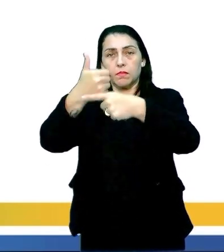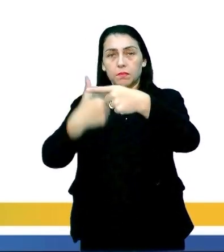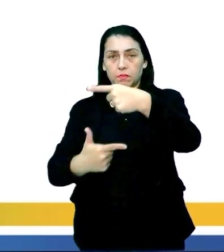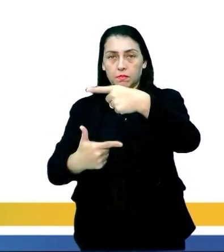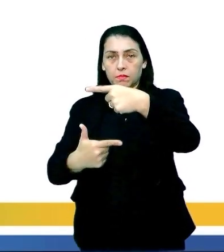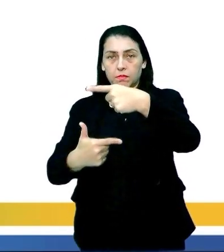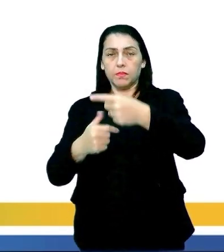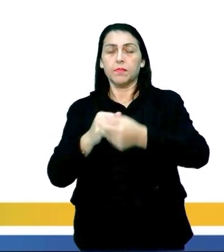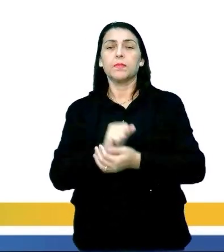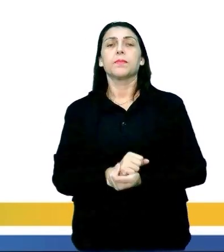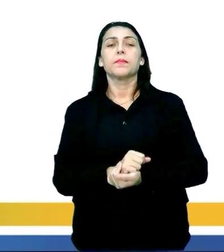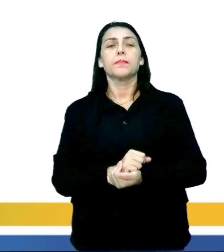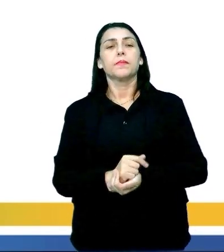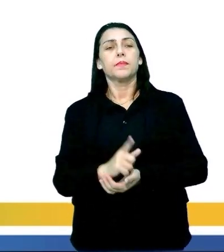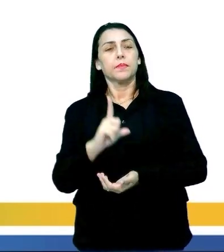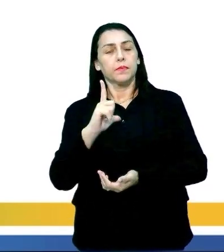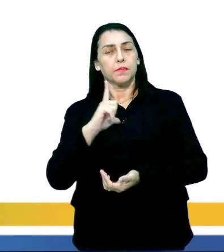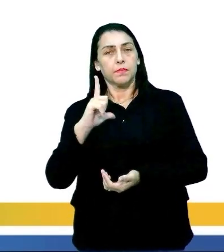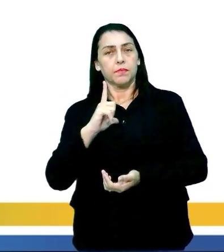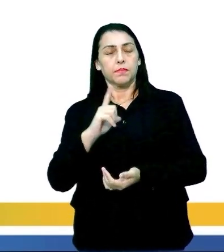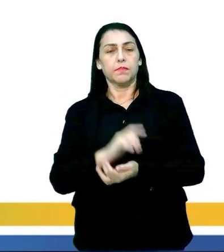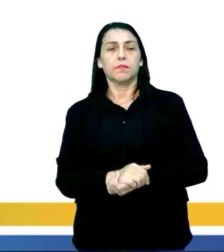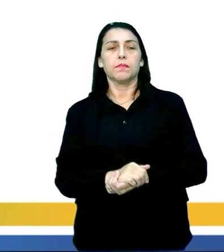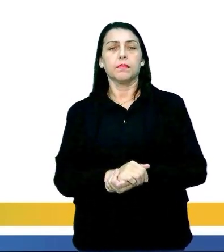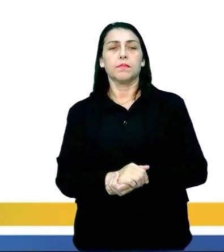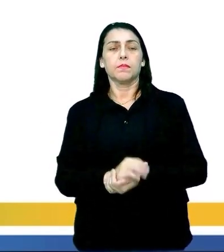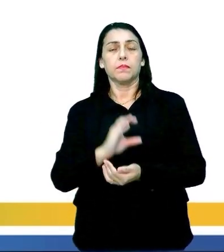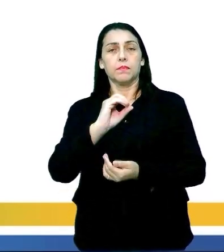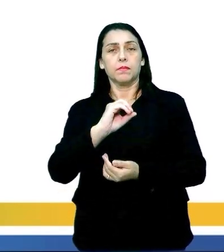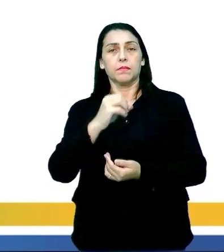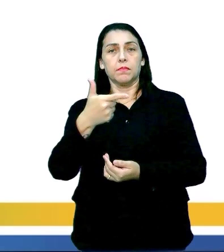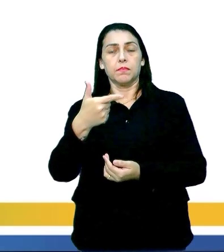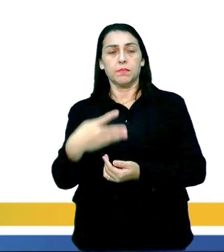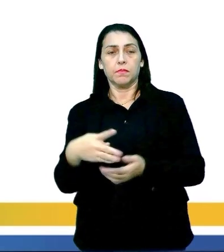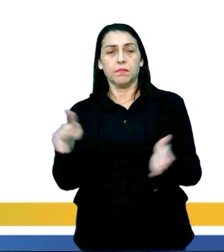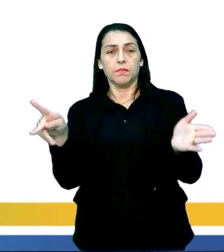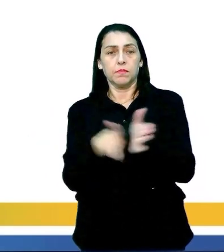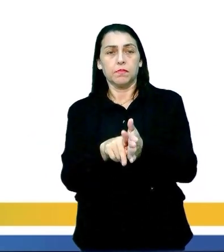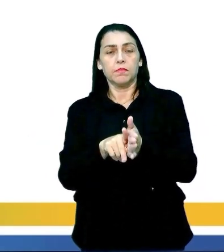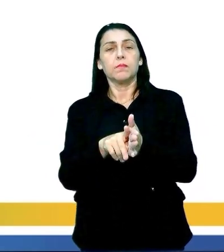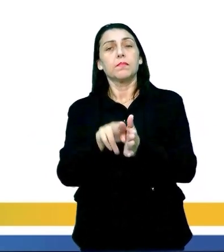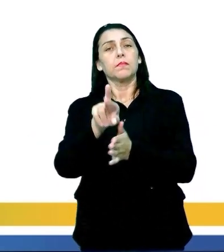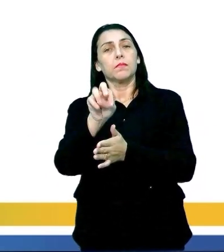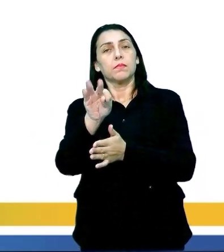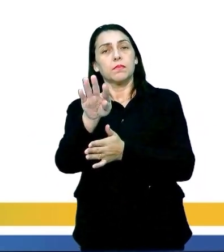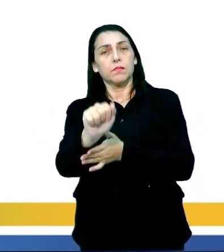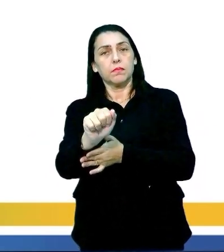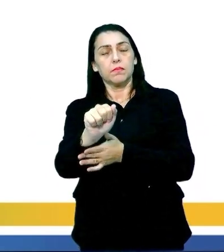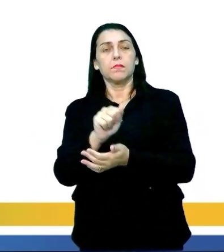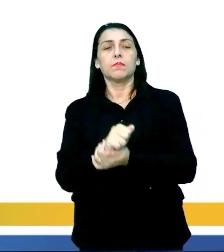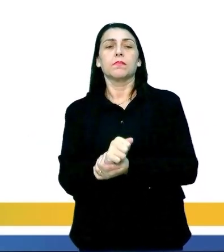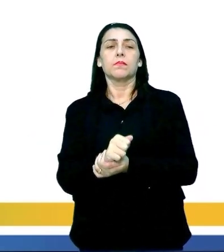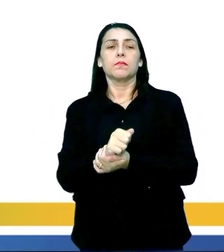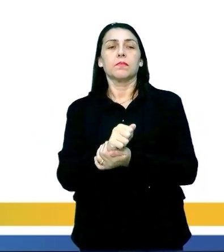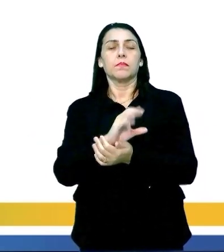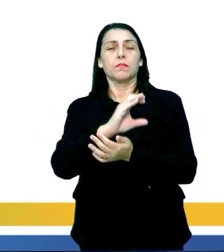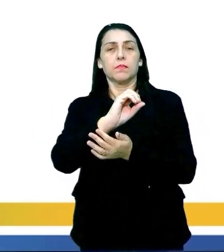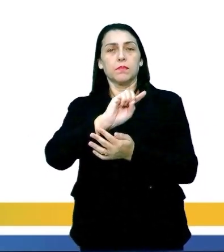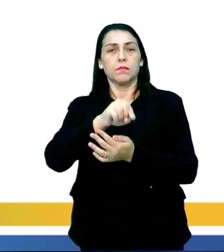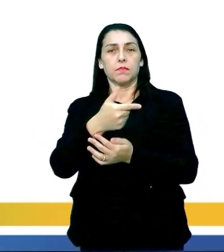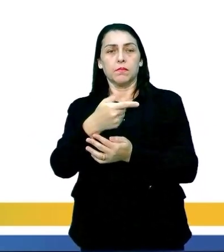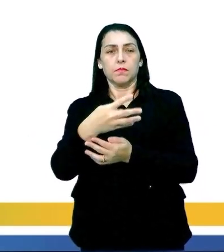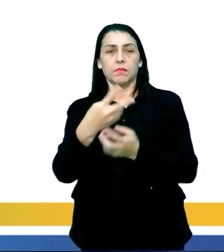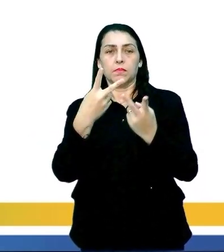meio. Então, nós temos aí, de 0 a 24, pertence à reta. Tá? Então, 24